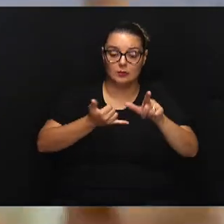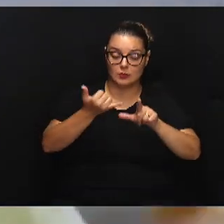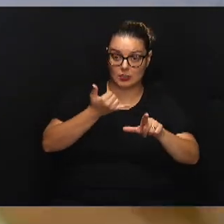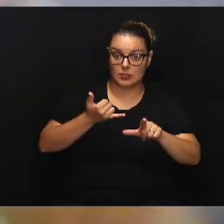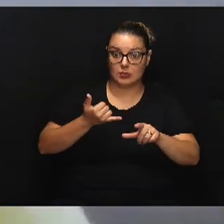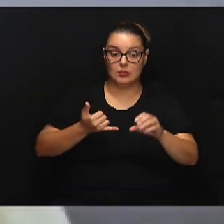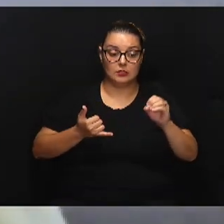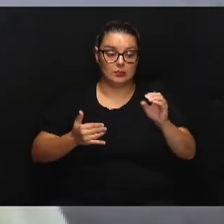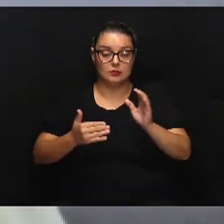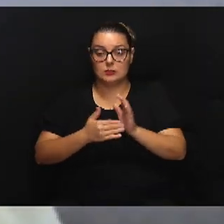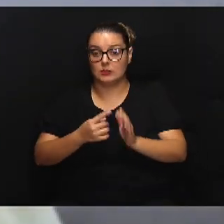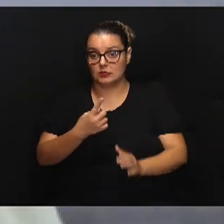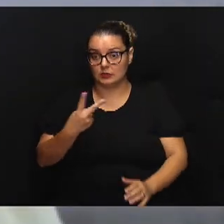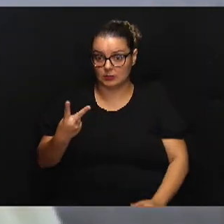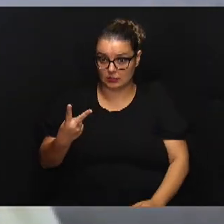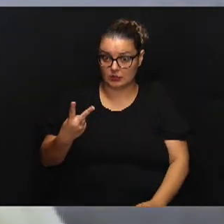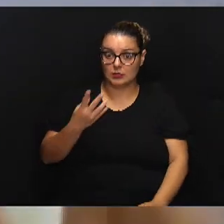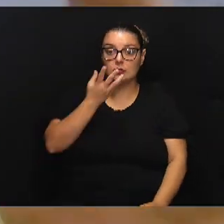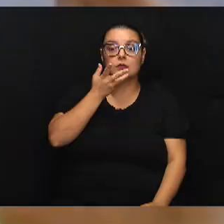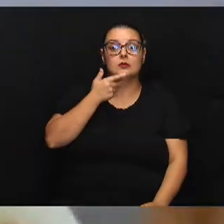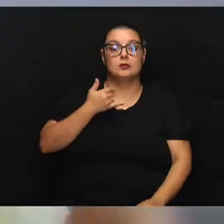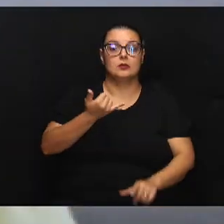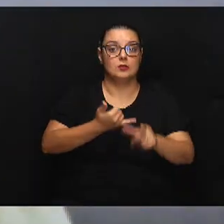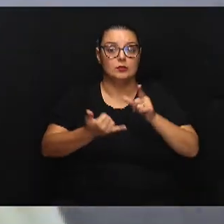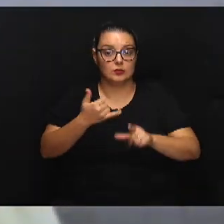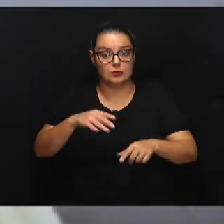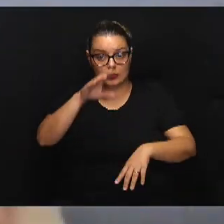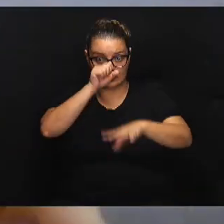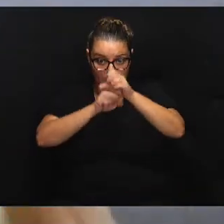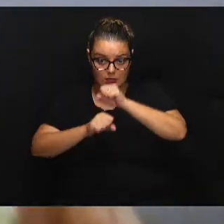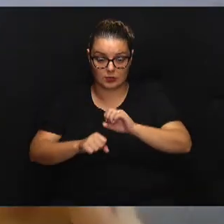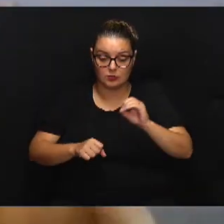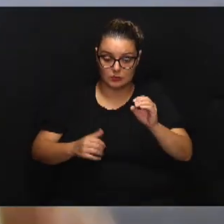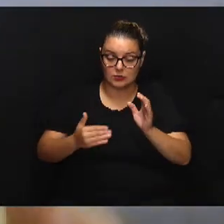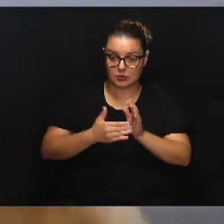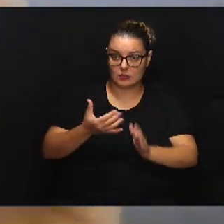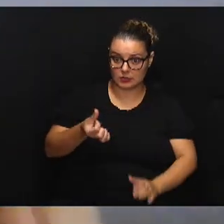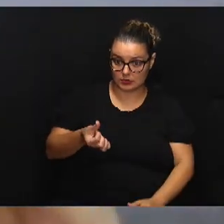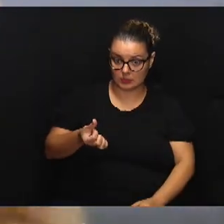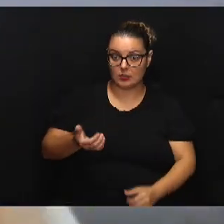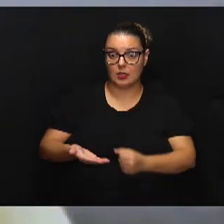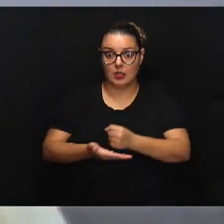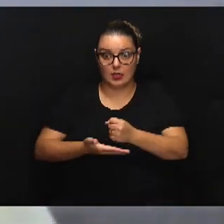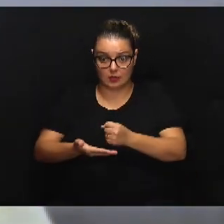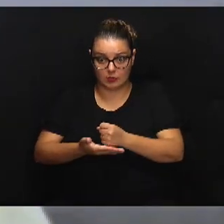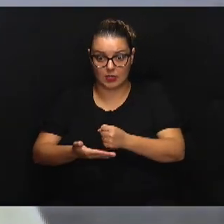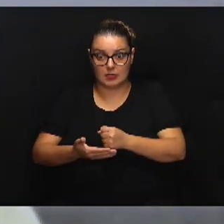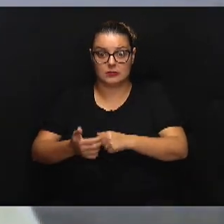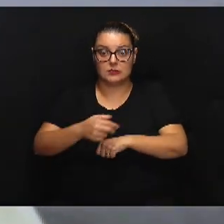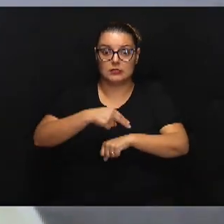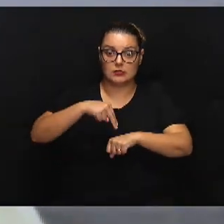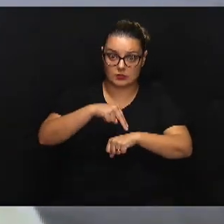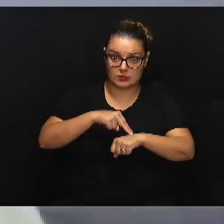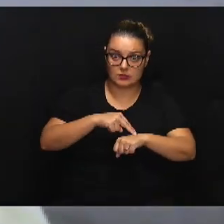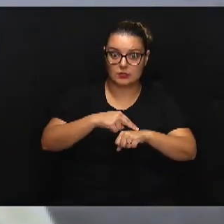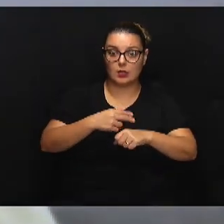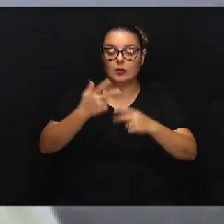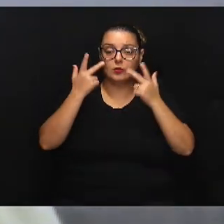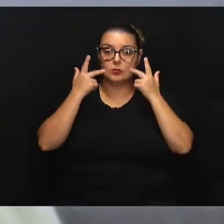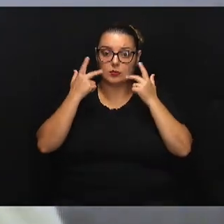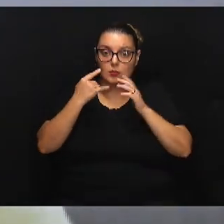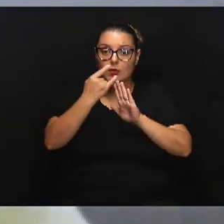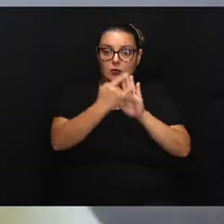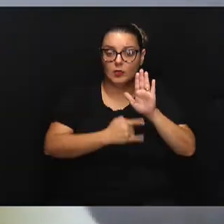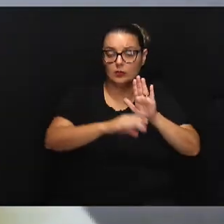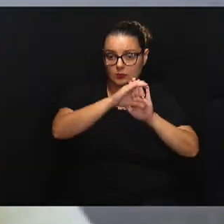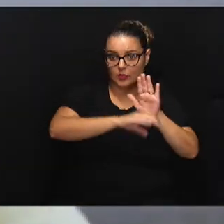do 0 aos 12, a criança aprende o lúdico. Do 0 aos 6, a Base Nacional Comum Curricular da